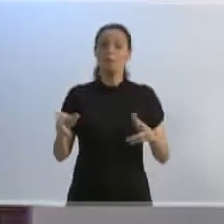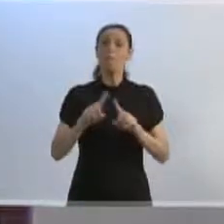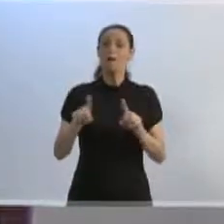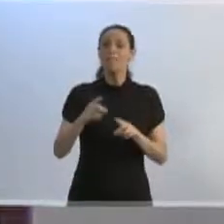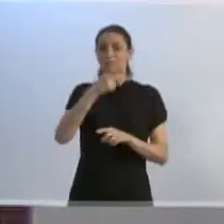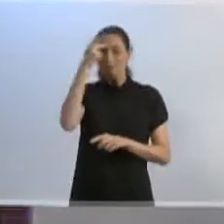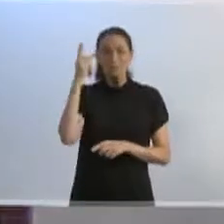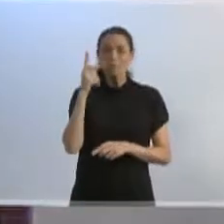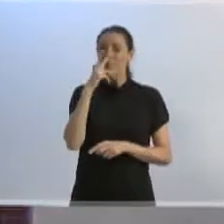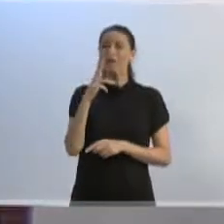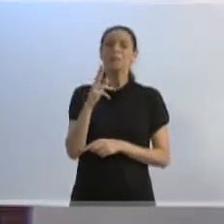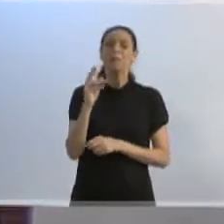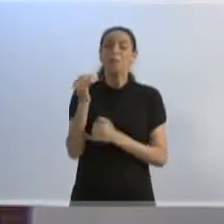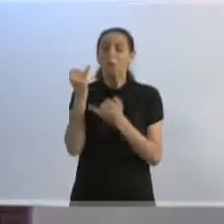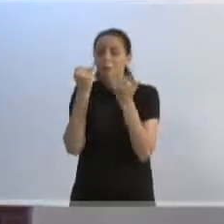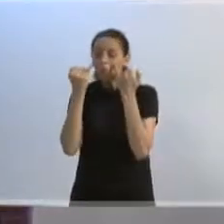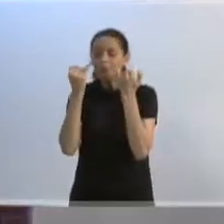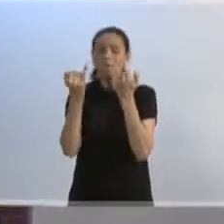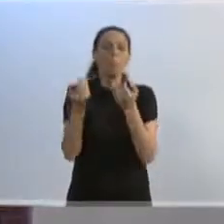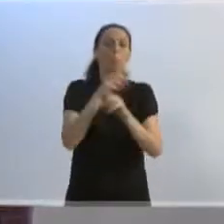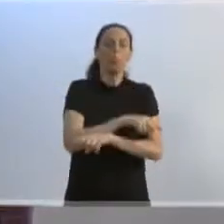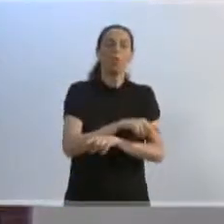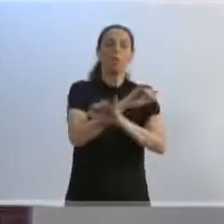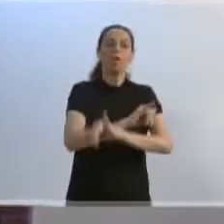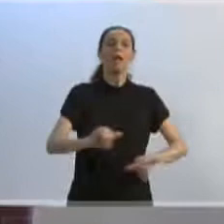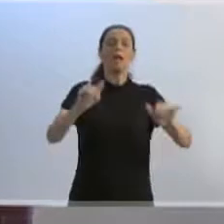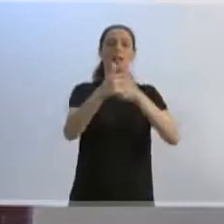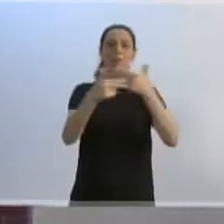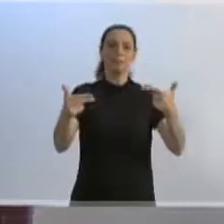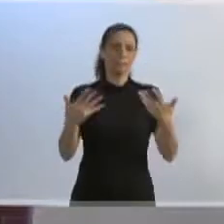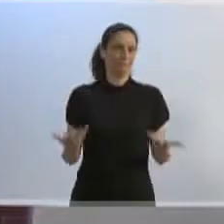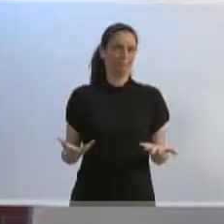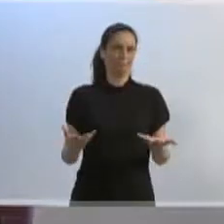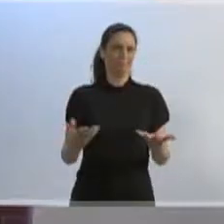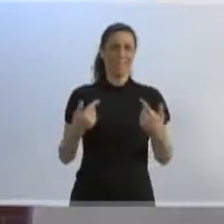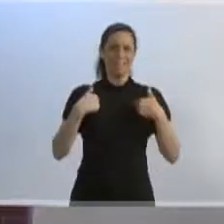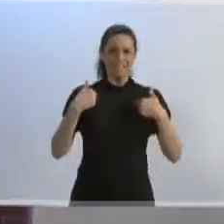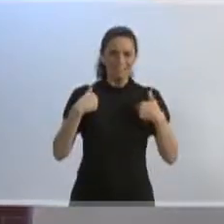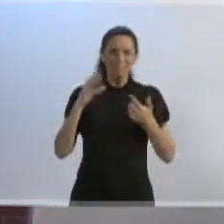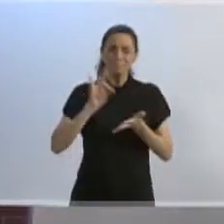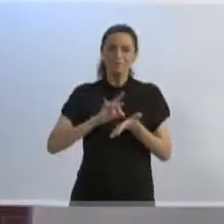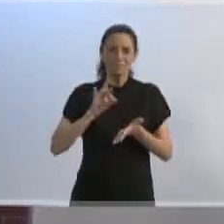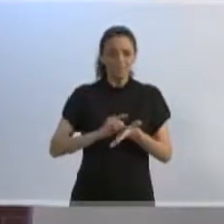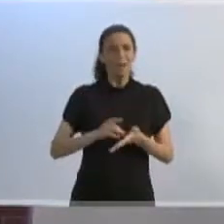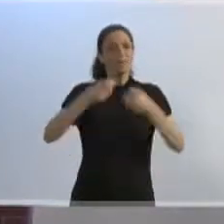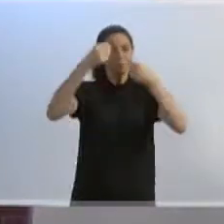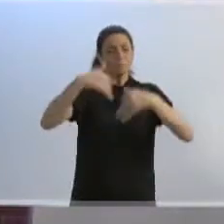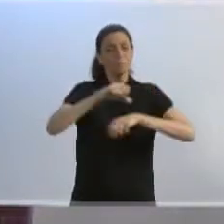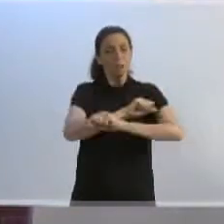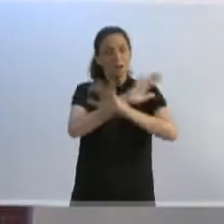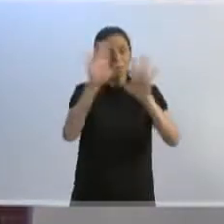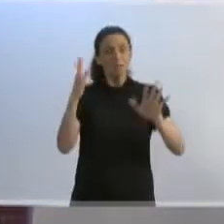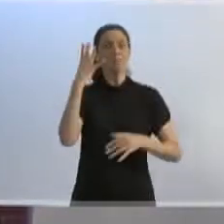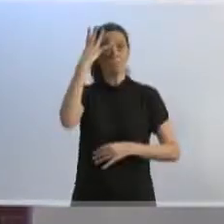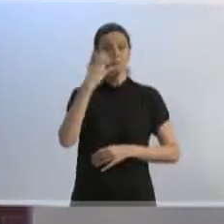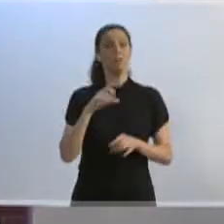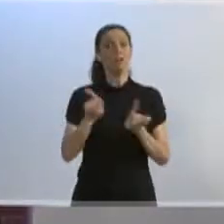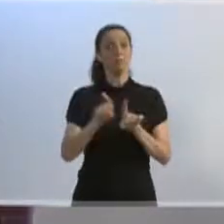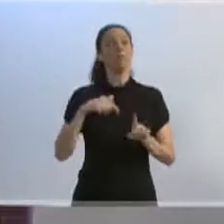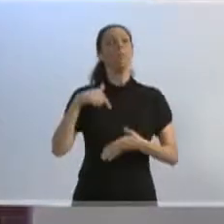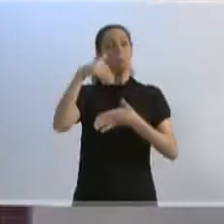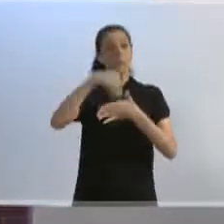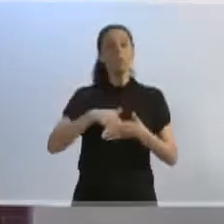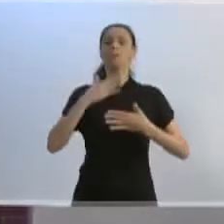e não pesquisam que nós não inventamos nada, a prefeitura não inventou nada, e eu aqui como oposição, de forma muito clara e muito séria, votei com a